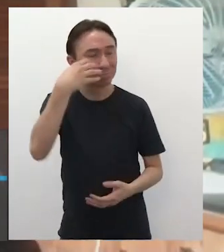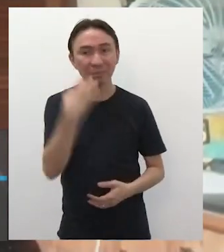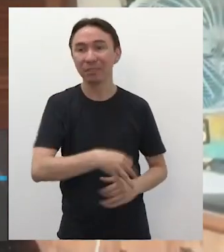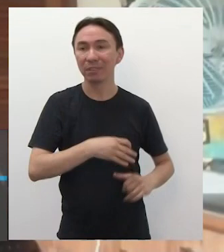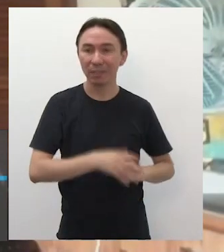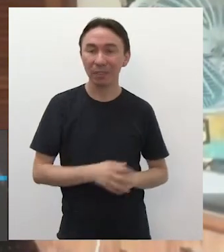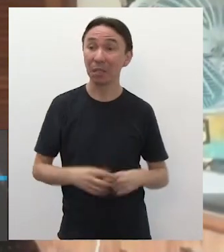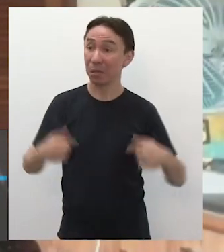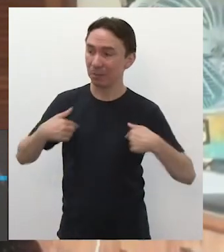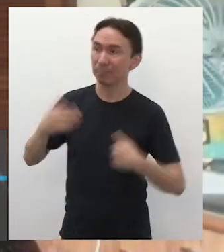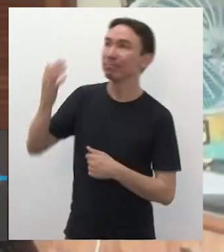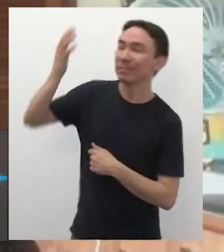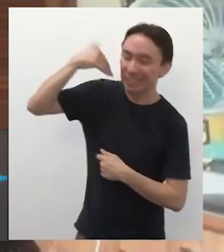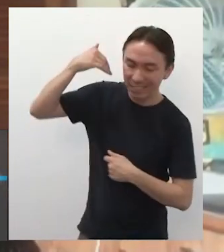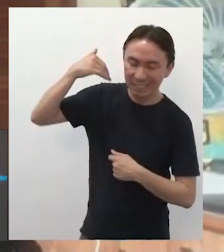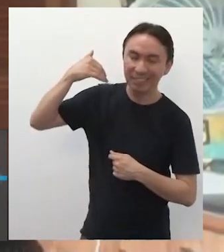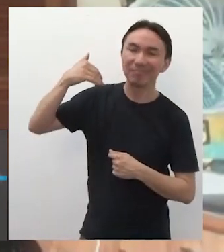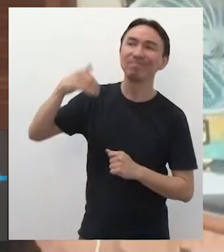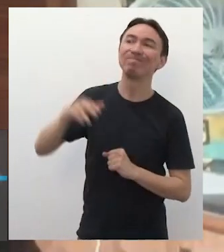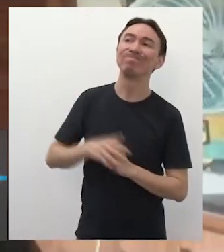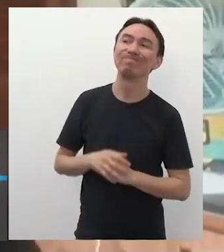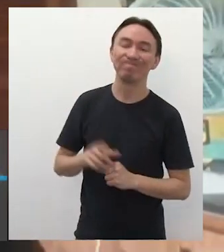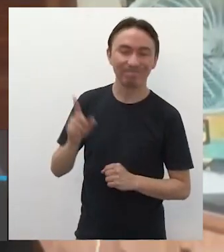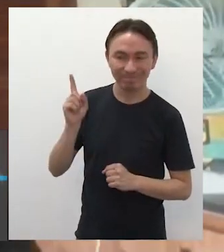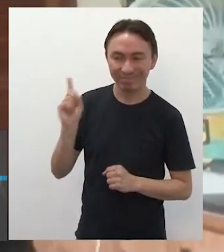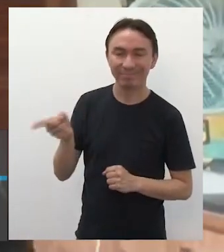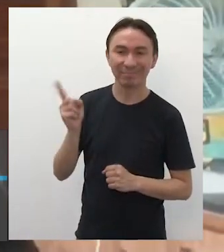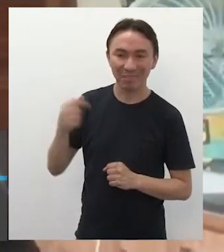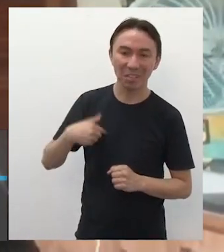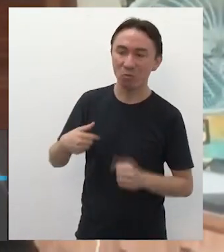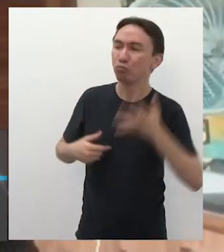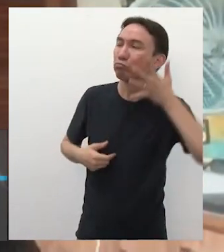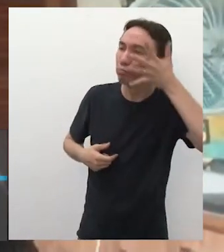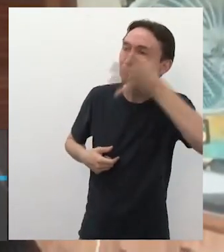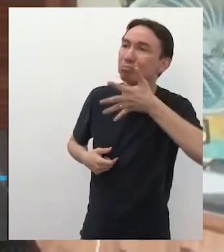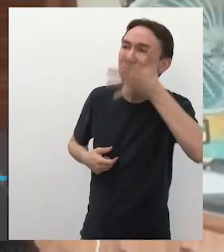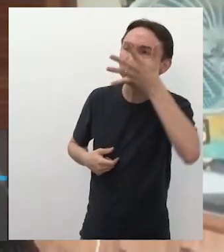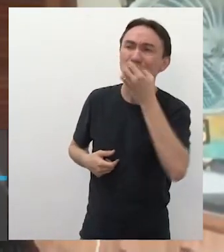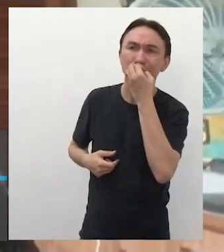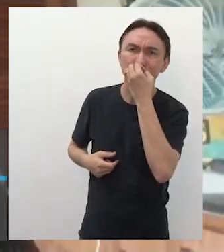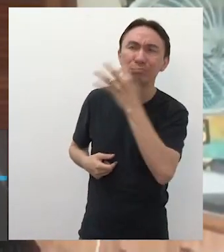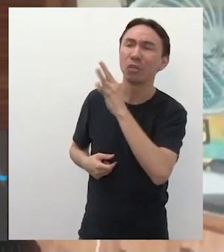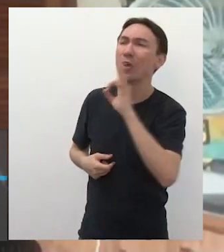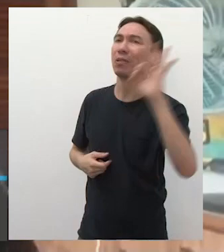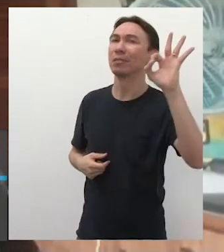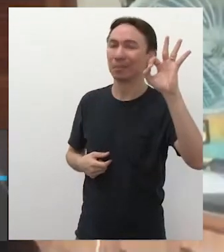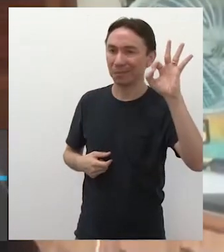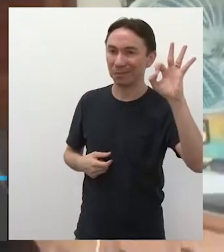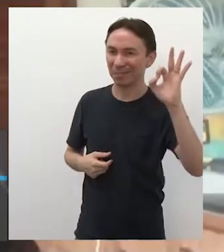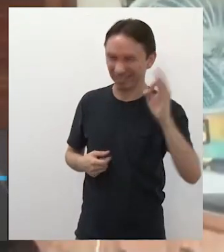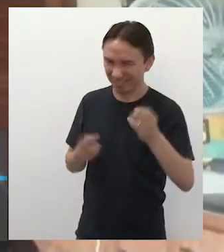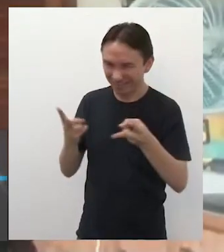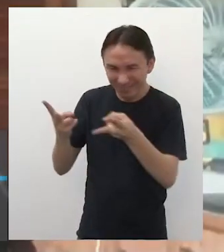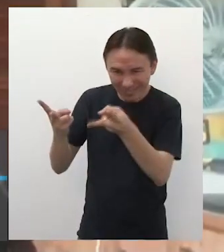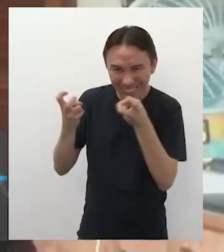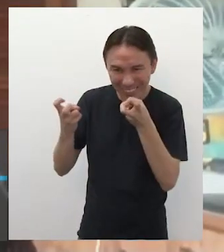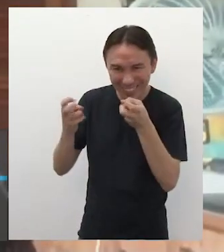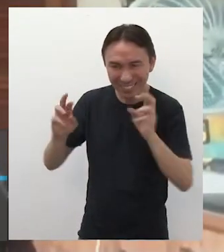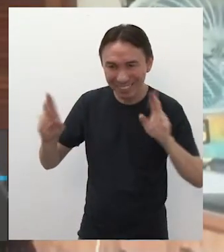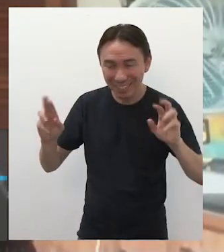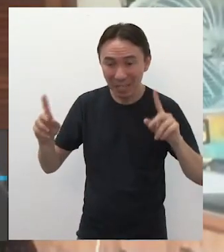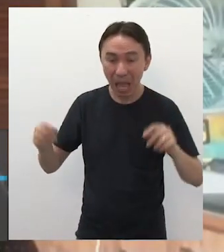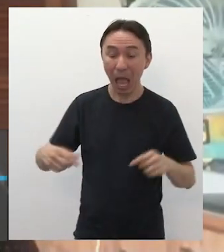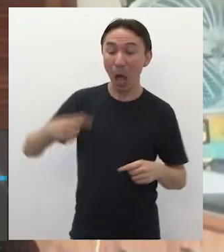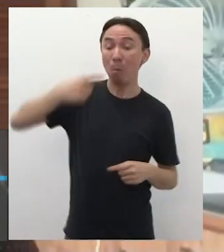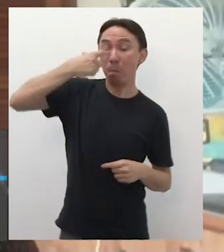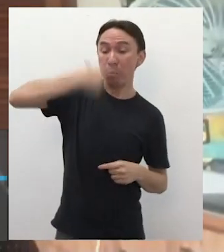eu internamente consigo construir a ideia de que a minha fala foi ótima. Percebe a diferença? Mas não incide sobre a minha